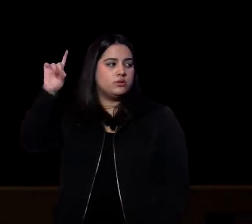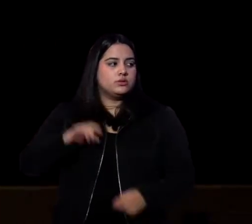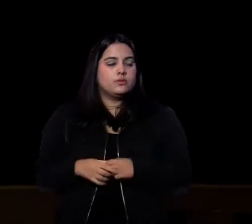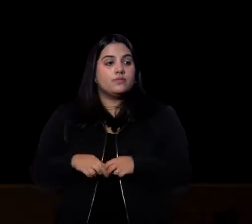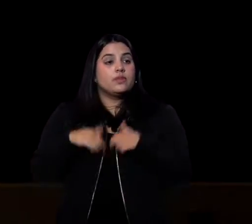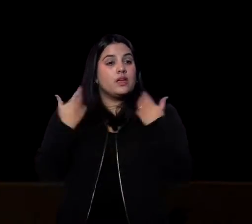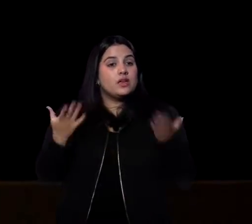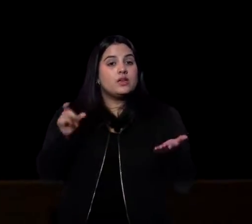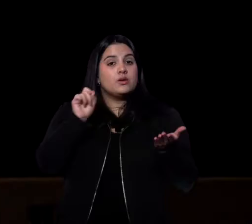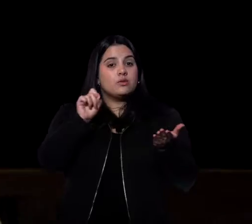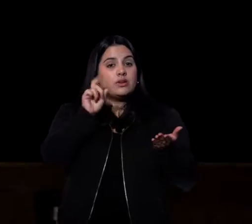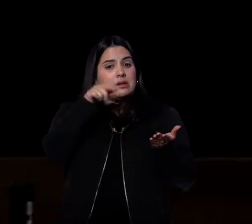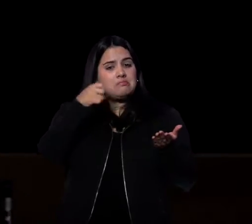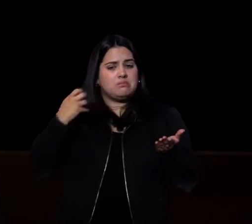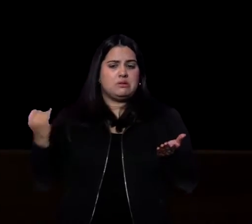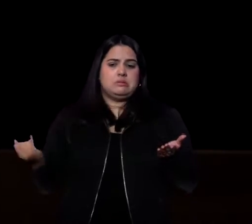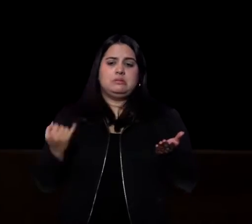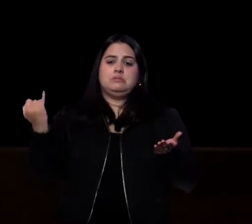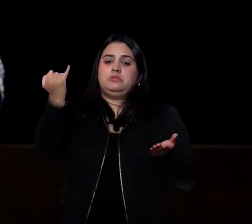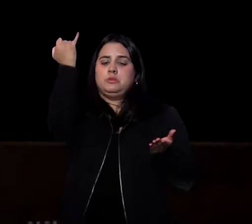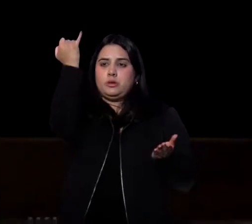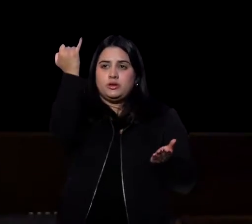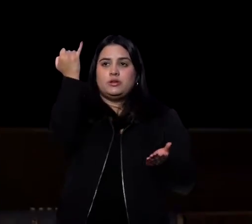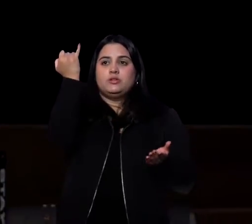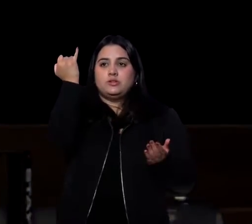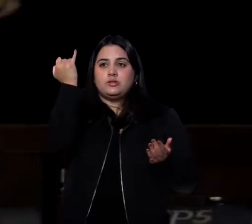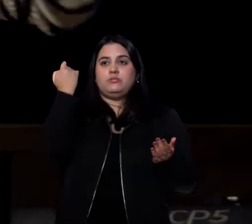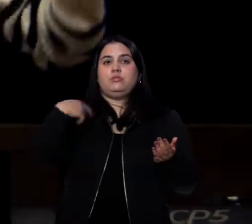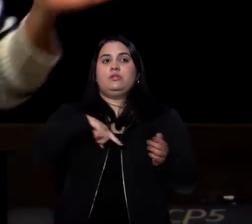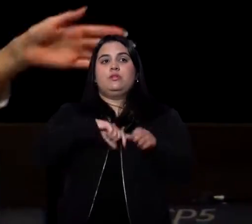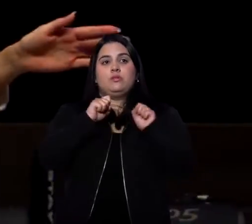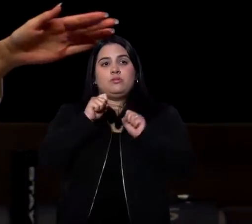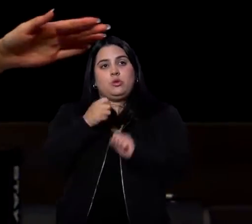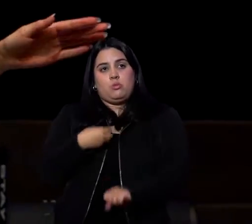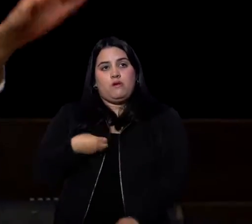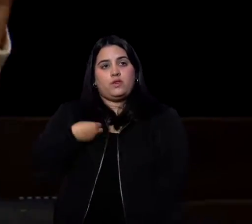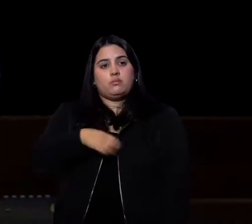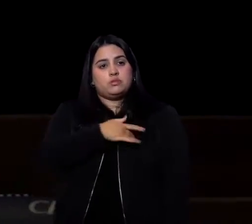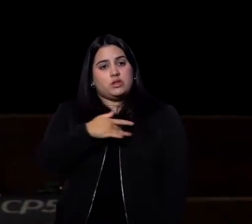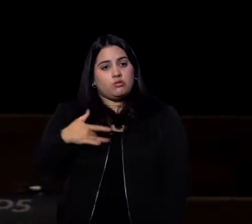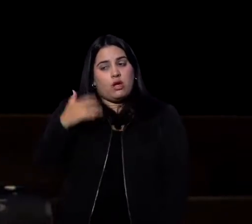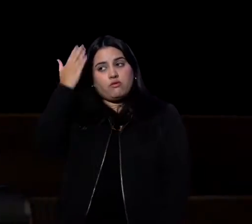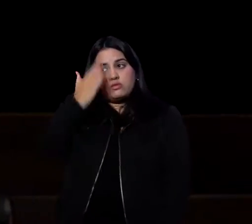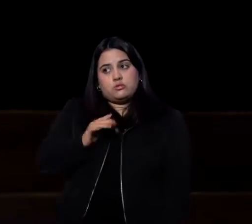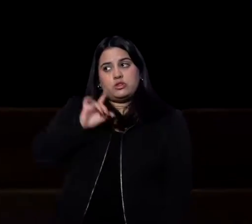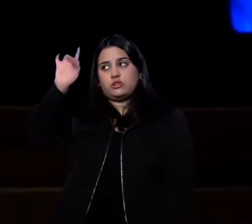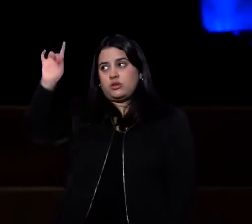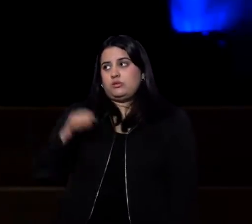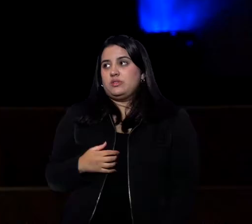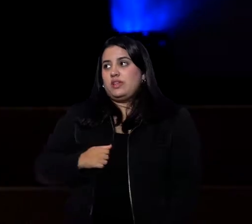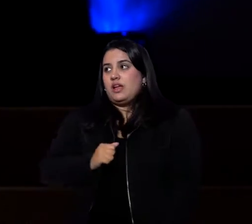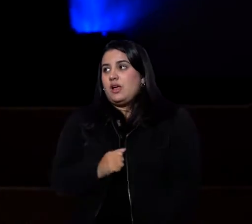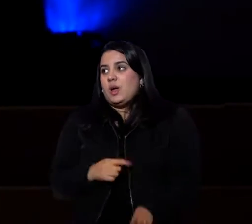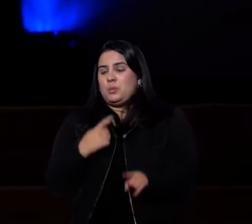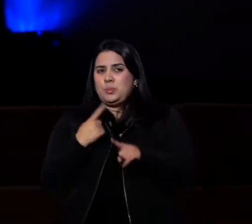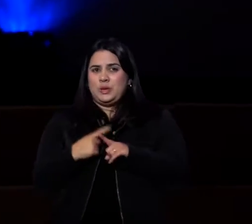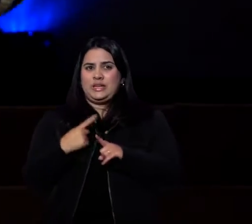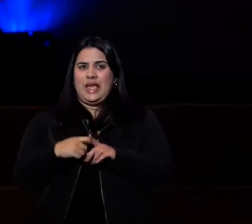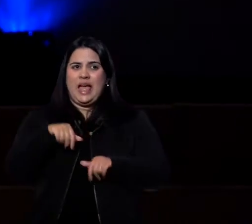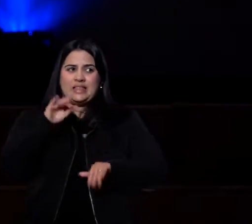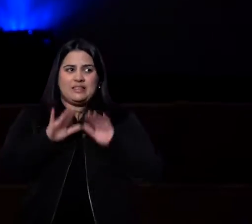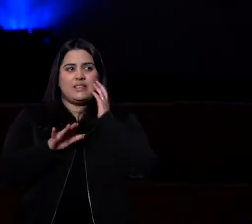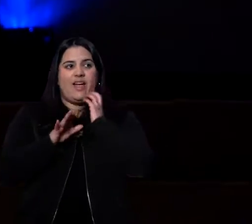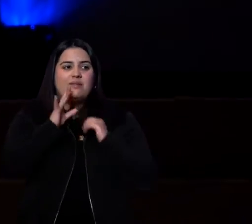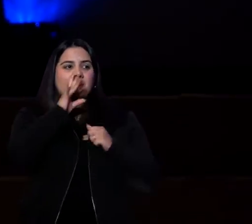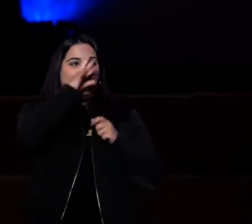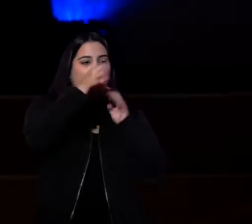isso é muito importante para que a gente possa ter uma vida saudável na presença de Deus. Porque quantas vezes a gente fica, se